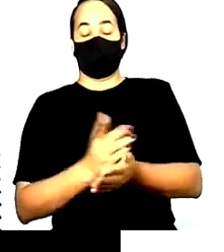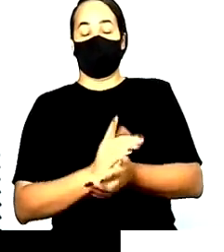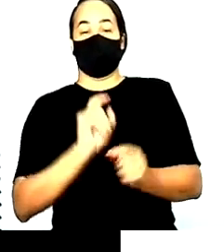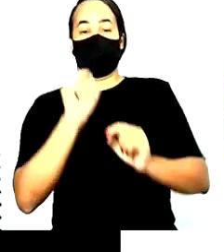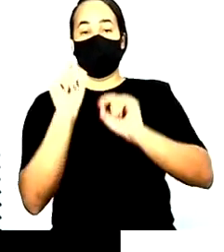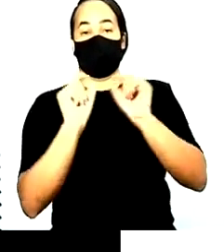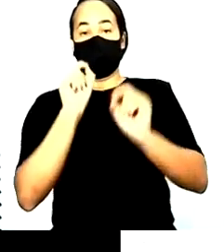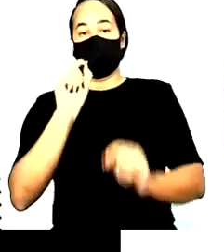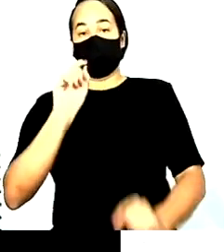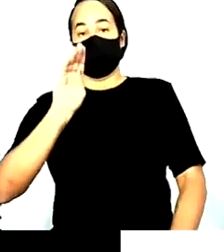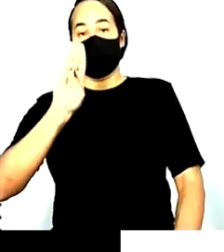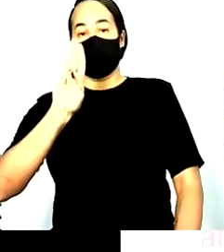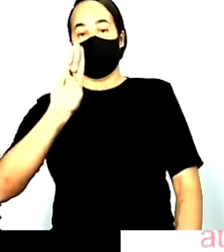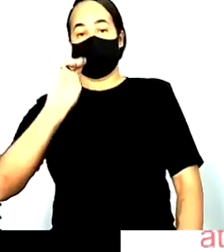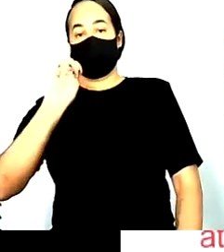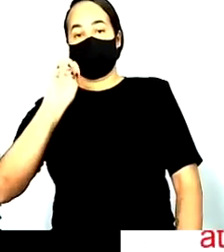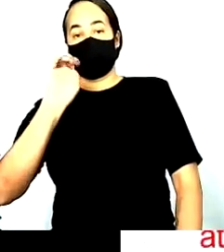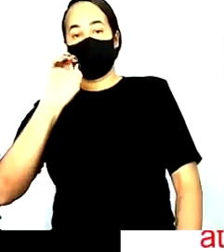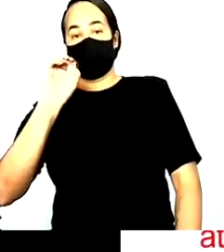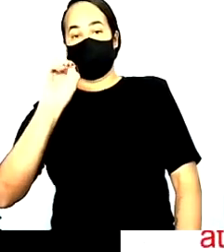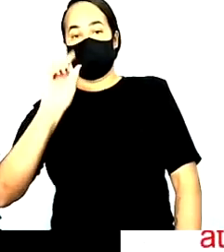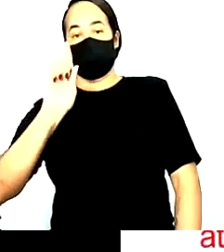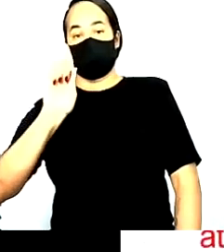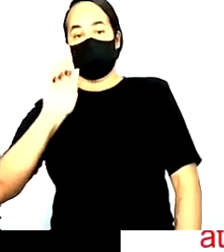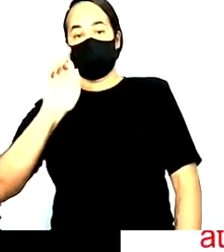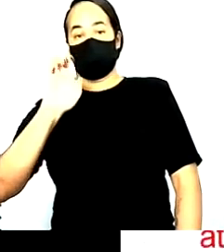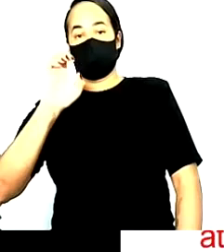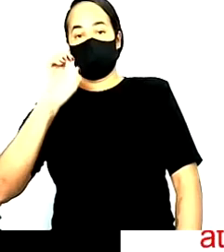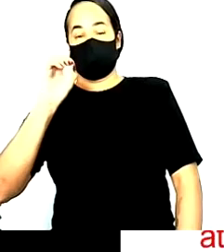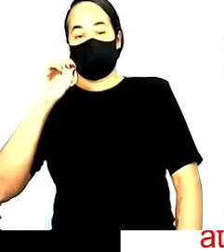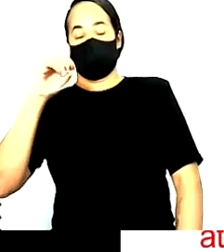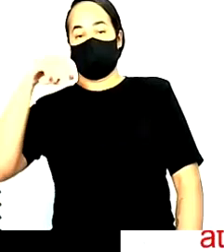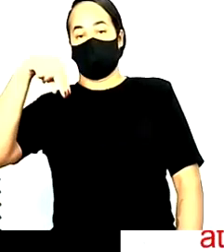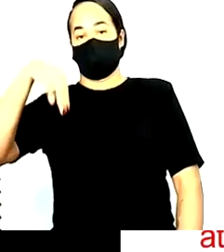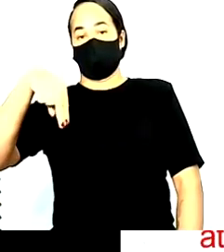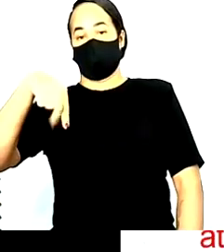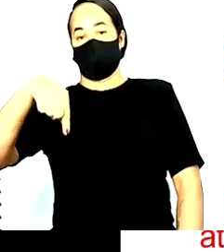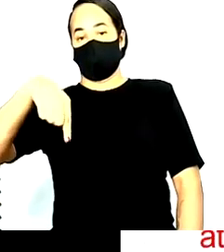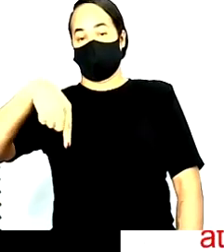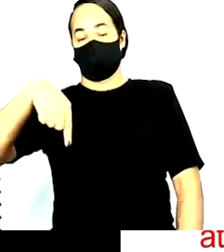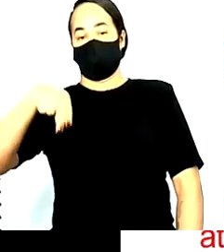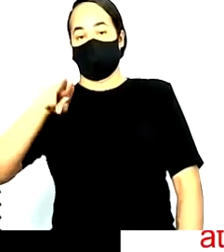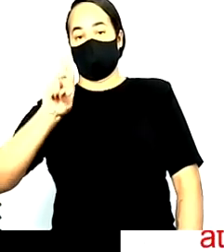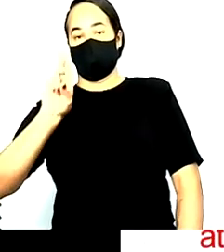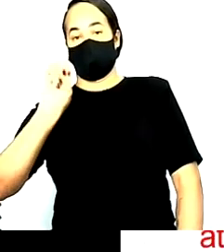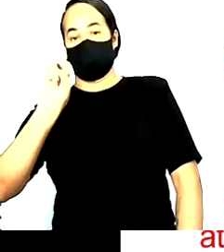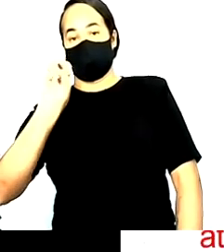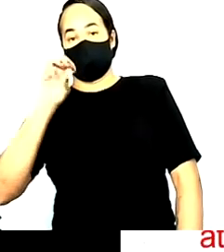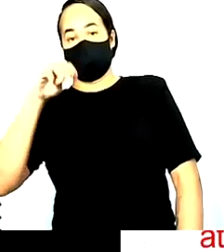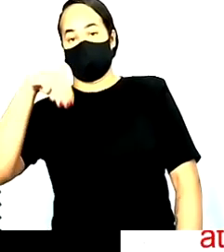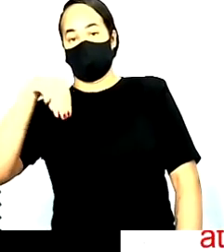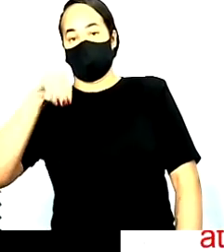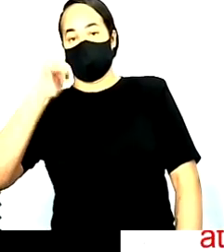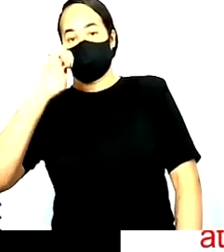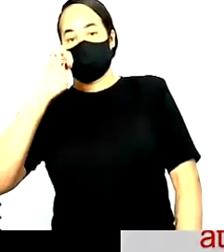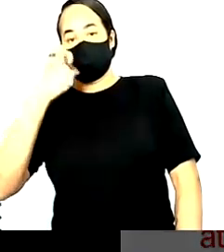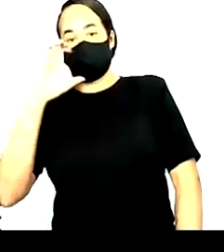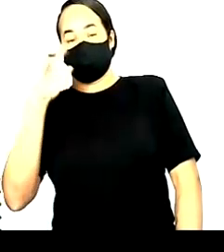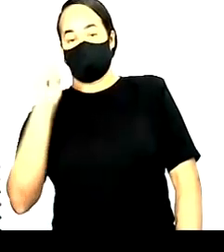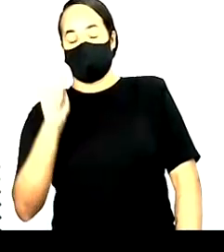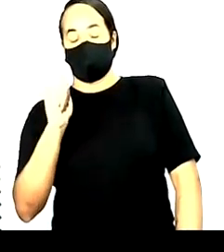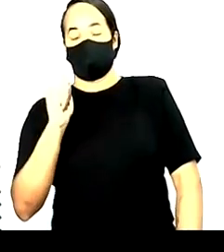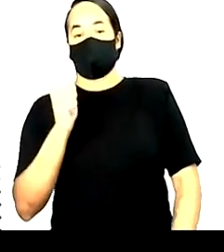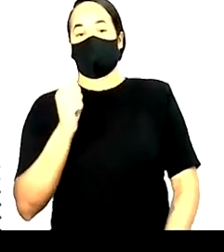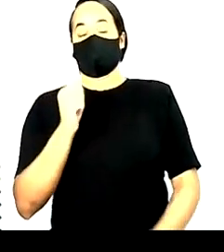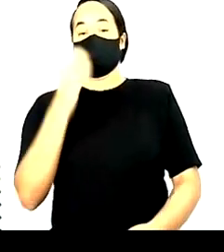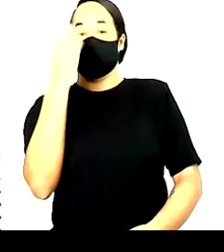é biogeoquímica? Então, o que é a biogeoquímica? É a ciência que estuda os processos químicos